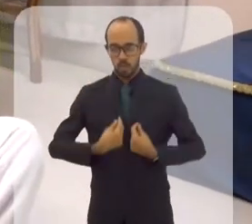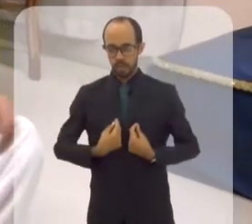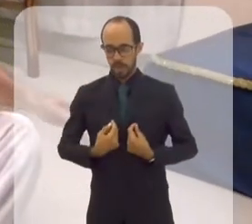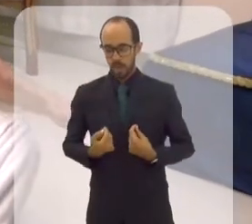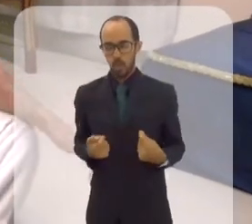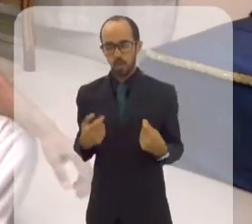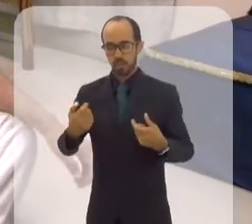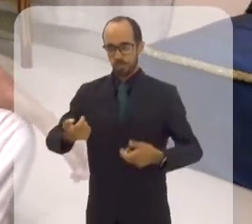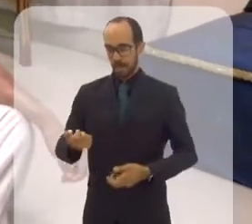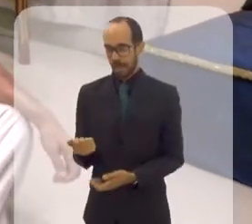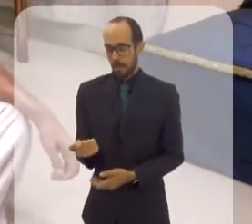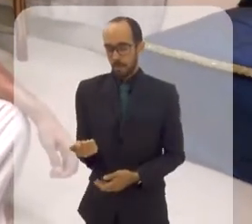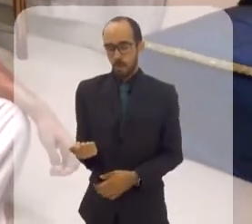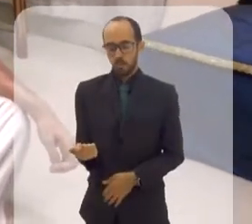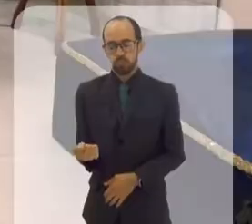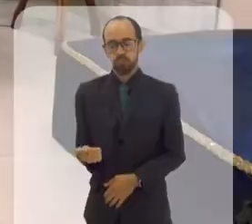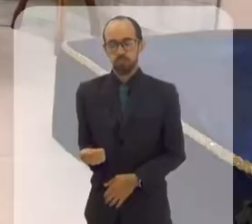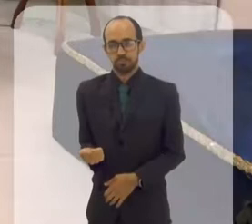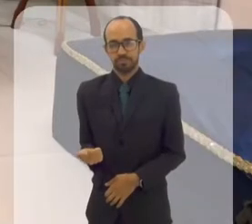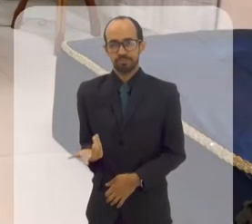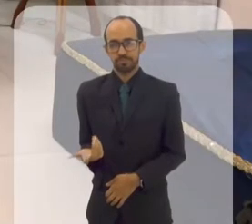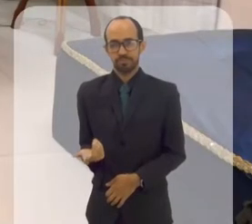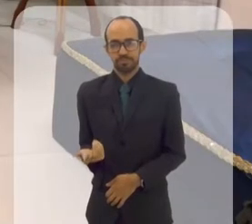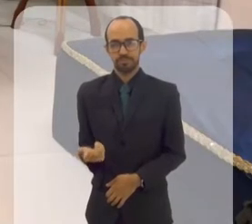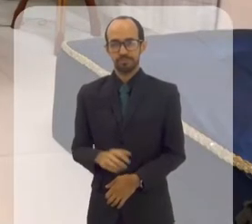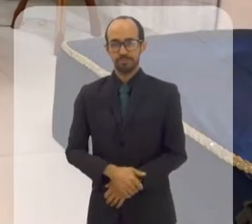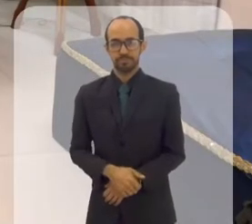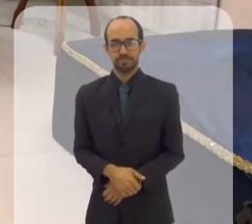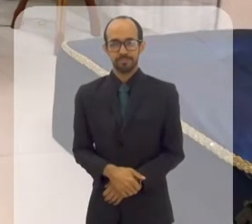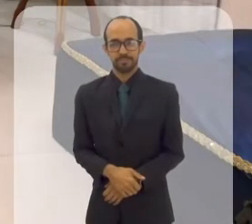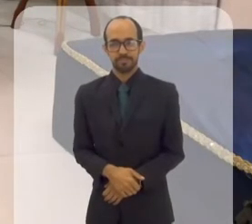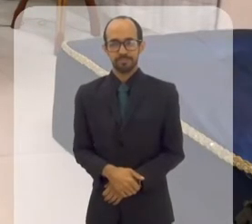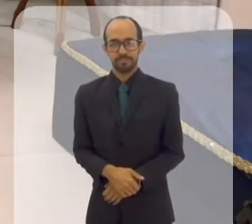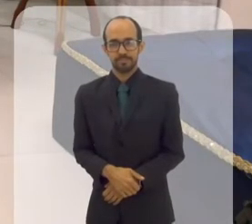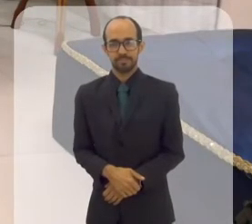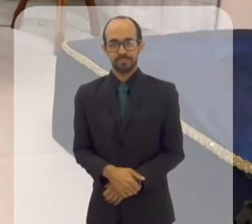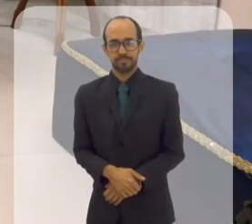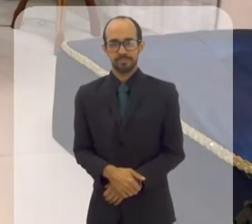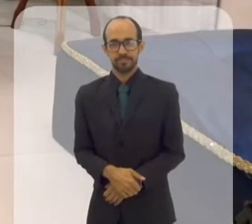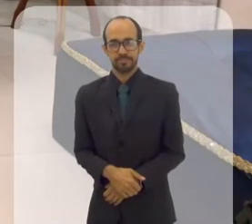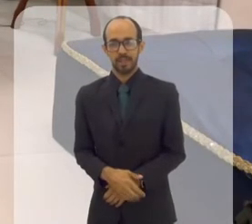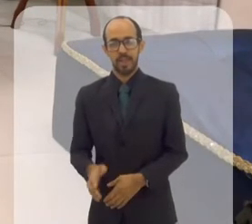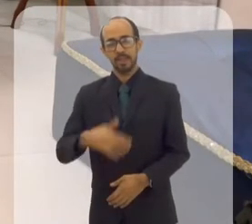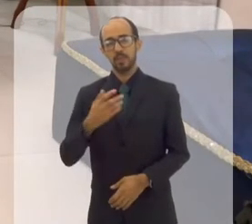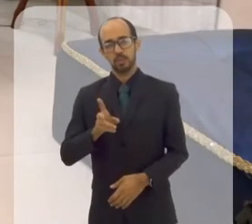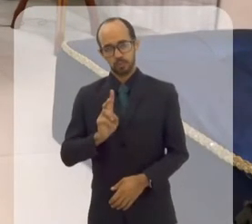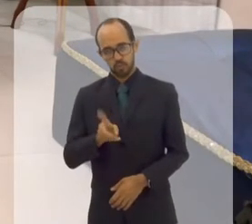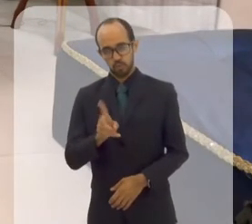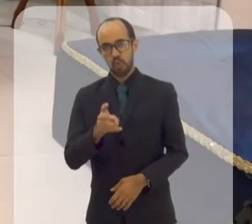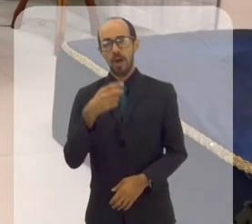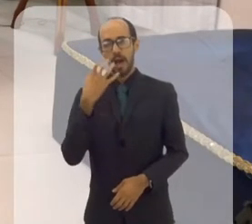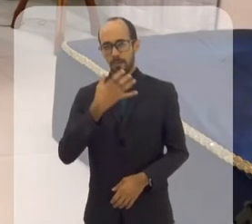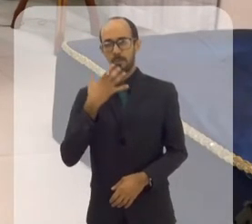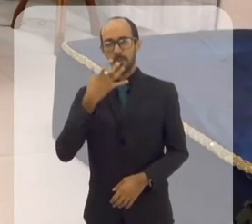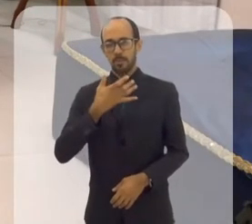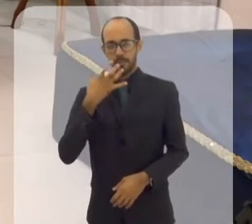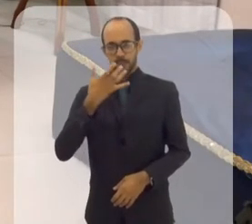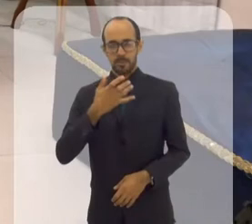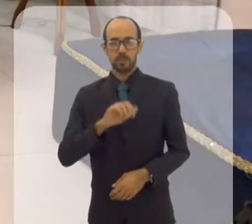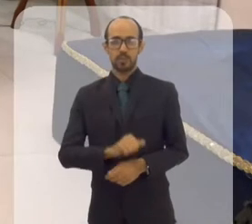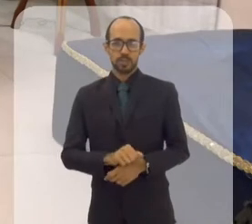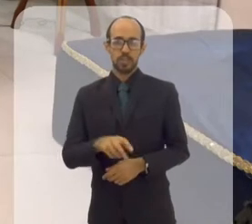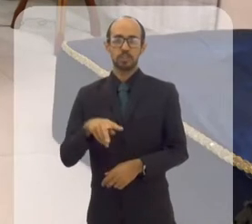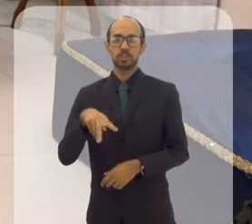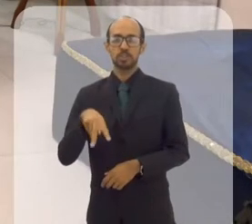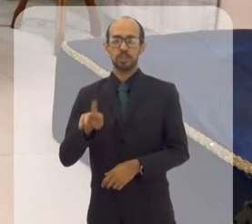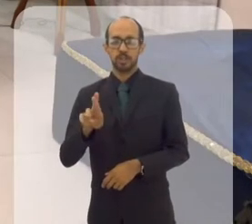Krishna Krishna, Hare Hare, Hare Rama, Hare Rama, Rama Rama, Hare Hare, Hare Krishna, Krishna Krishna, Hare Hare,